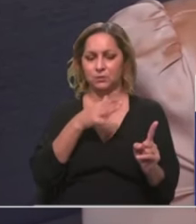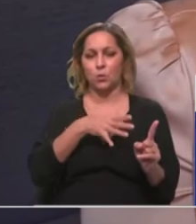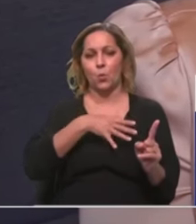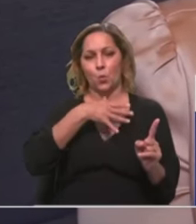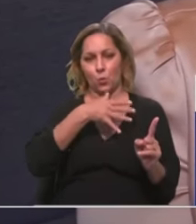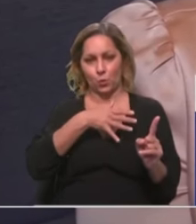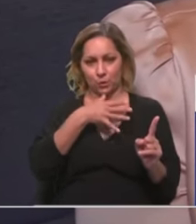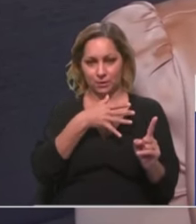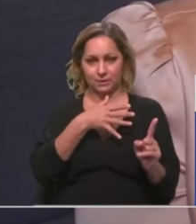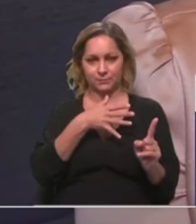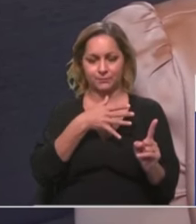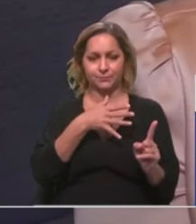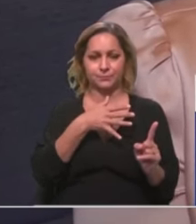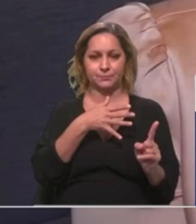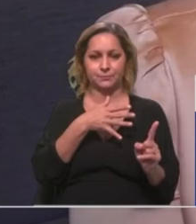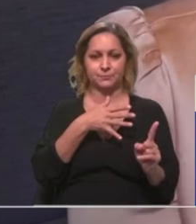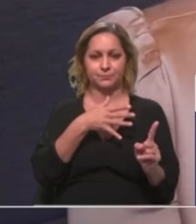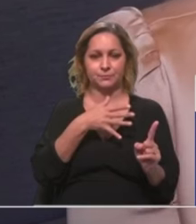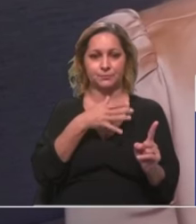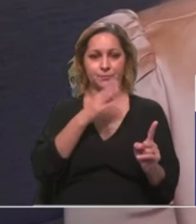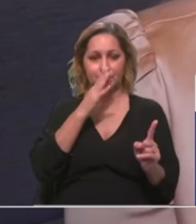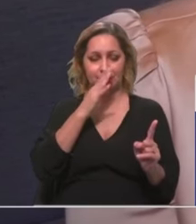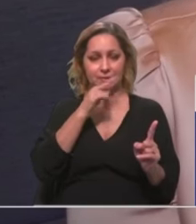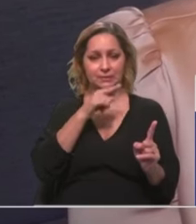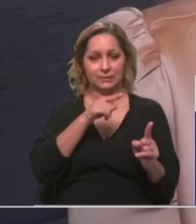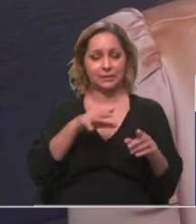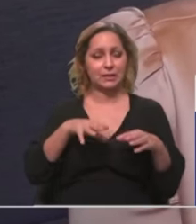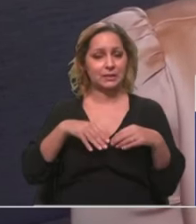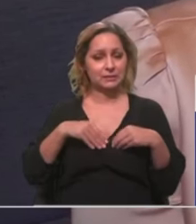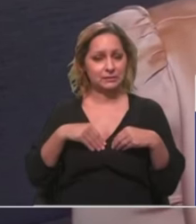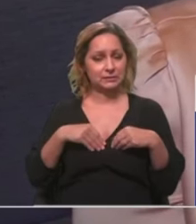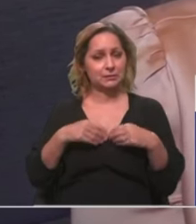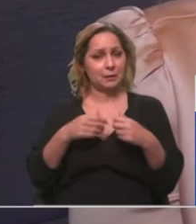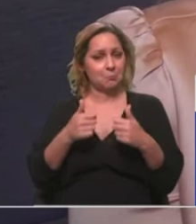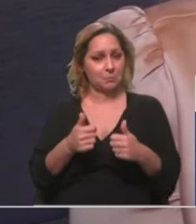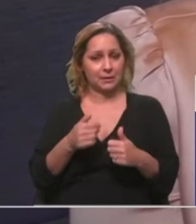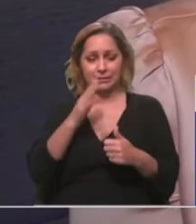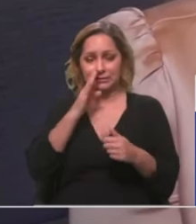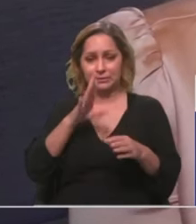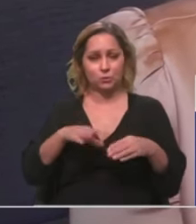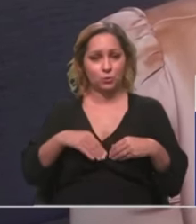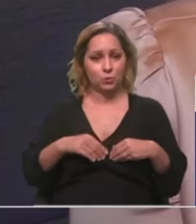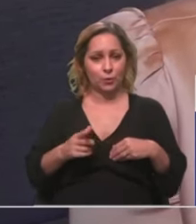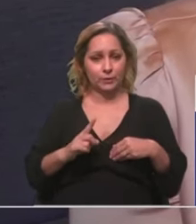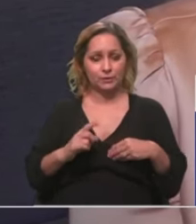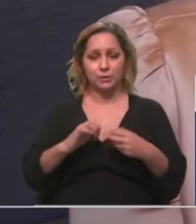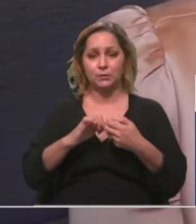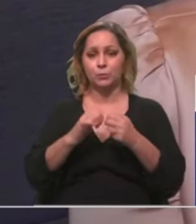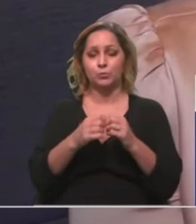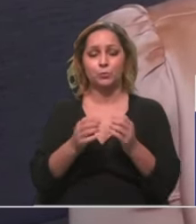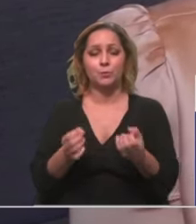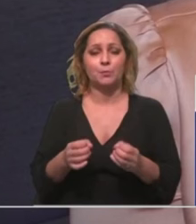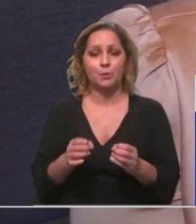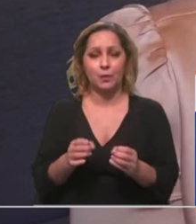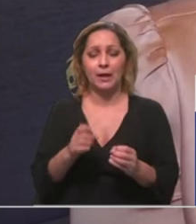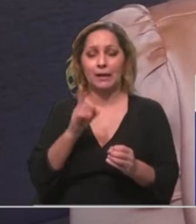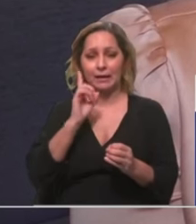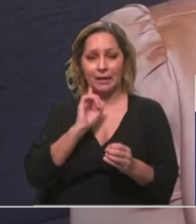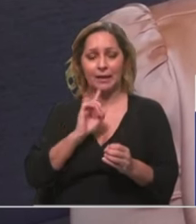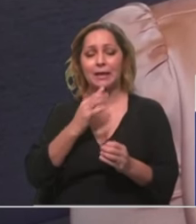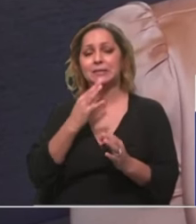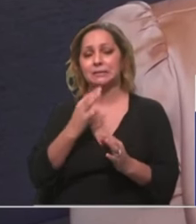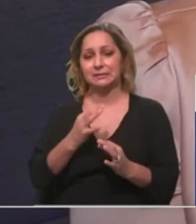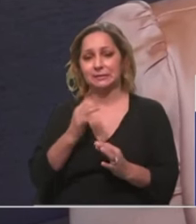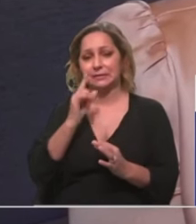conta-lhe e se ele aceitar aceita se não aceitar não há problema panto ela H certeza que o